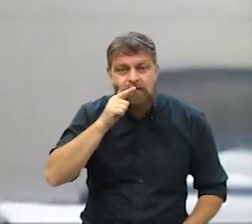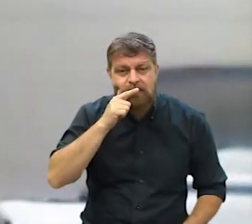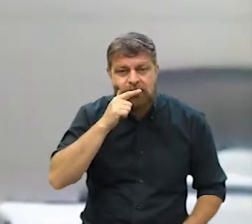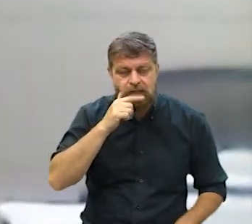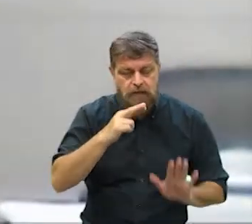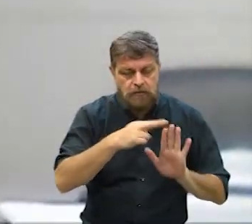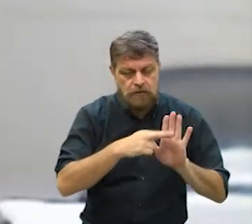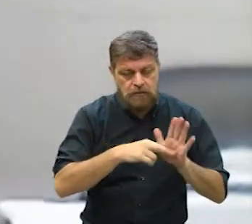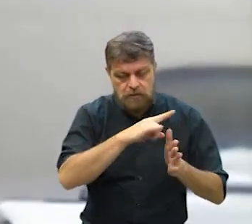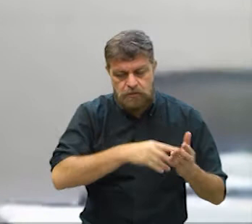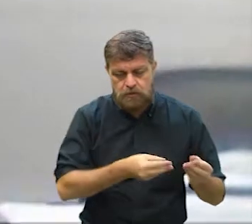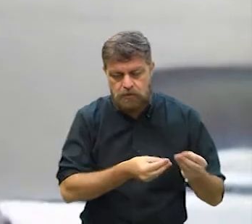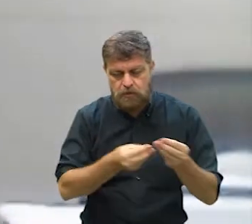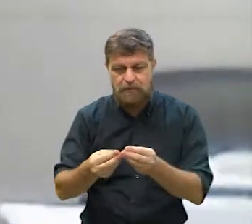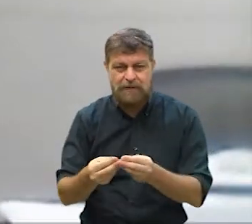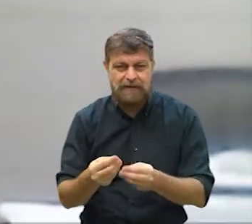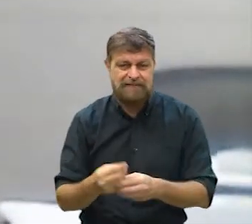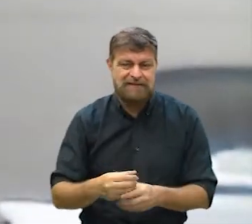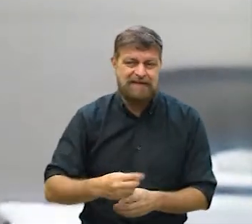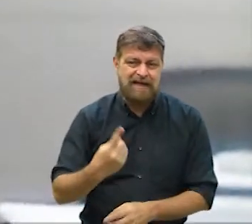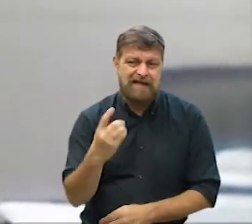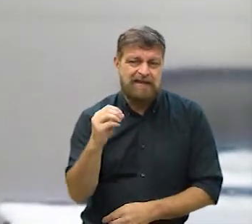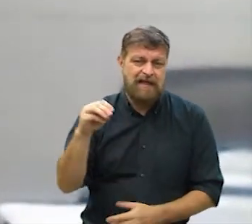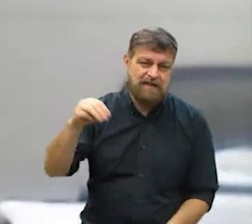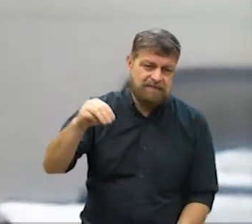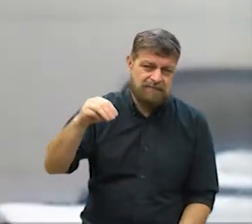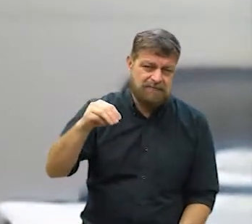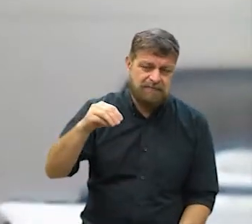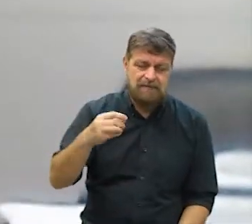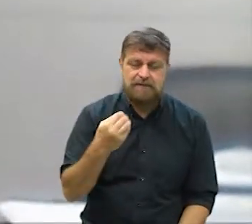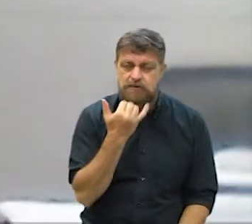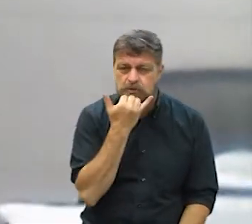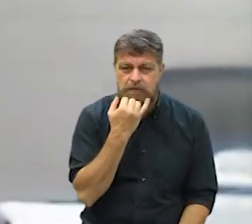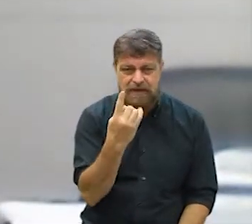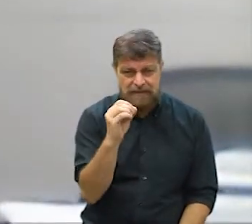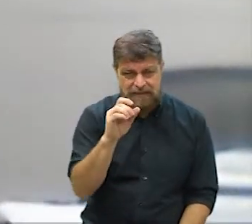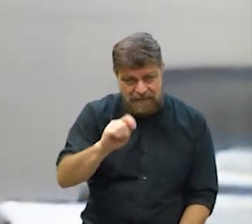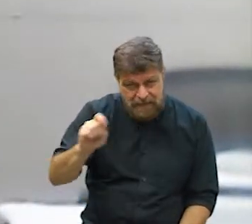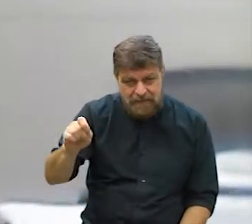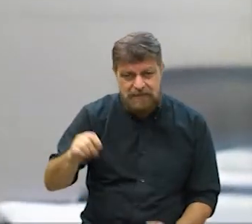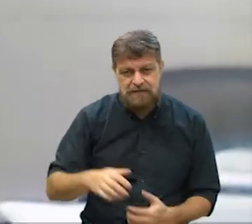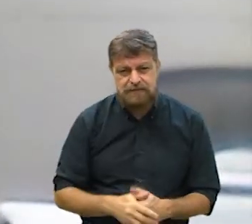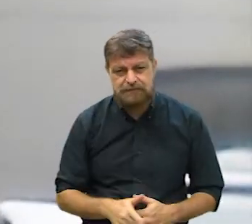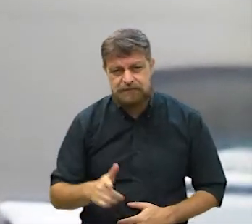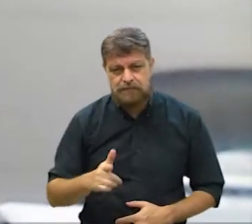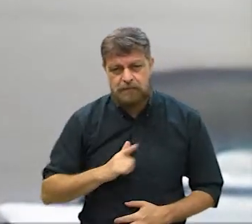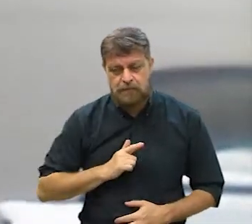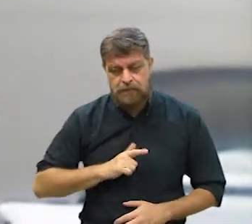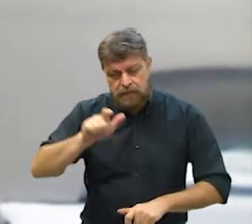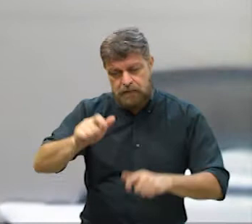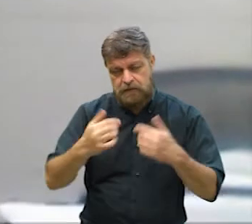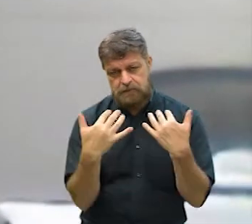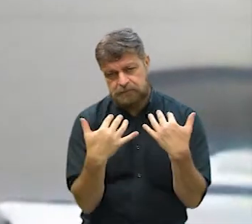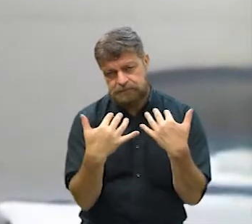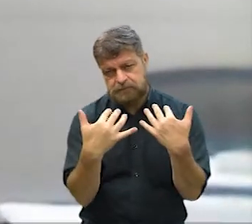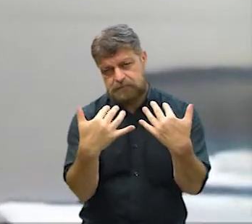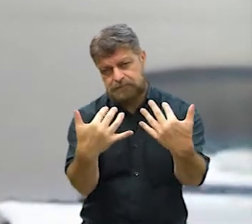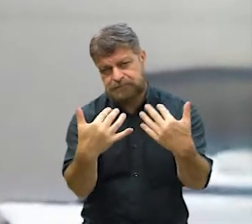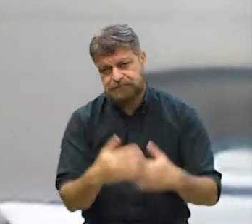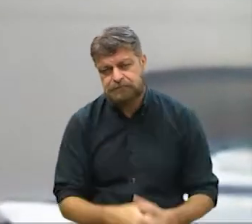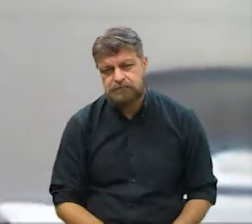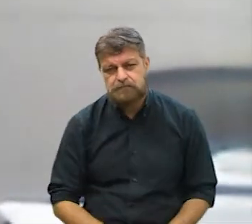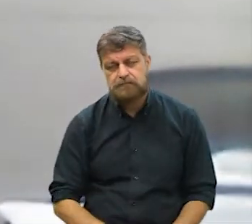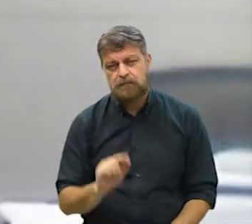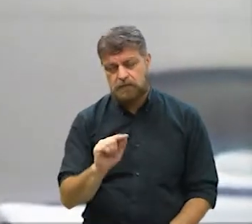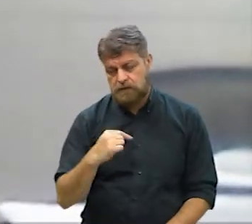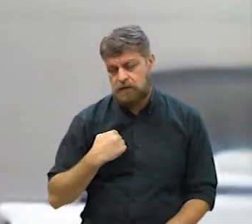né? Mas tenham vocês, nossos ouvintes e telespectadores,